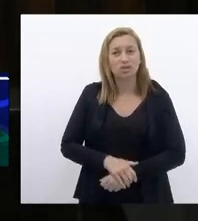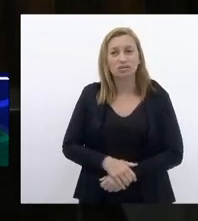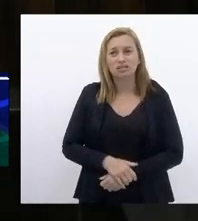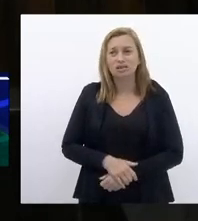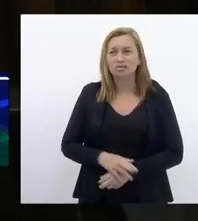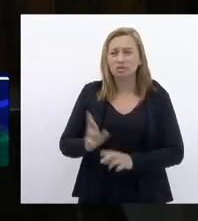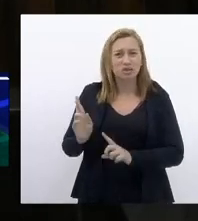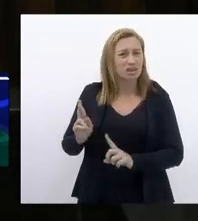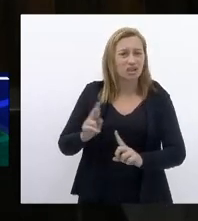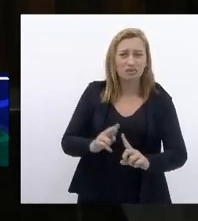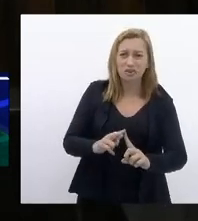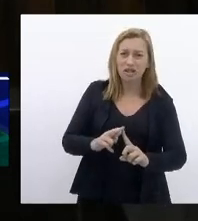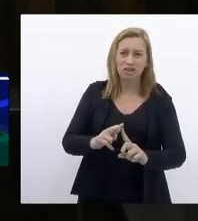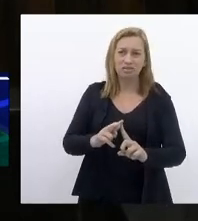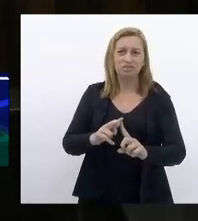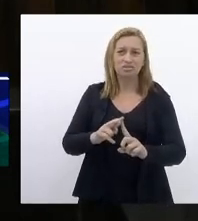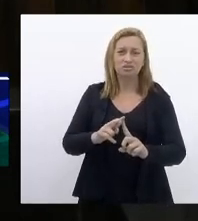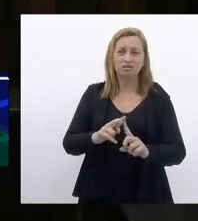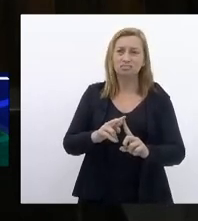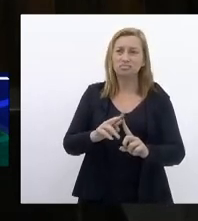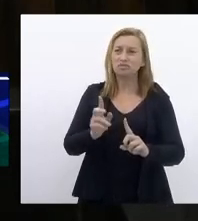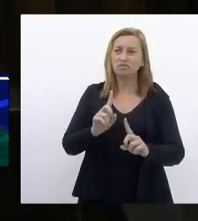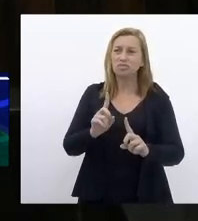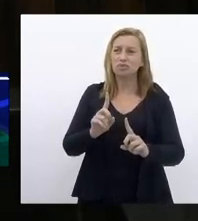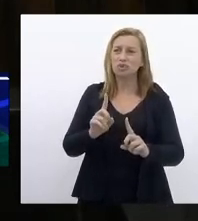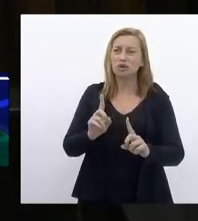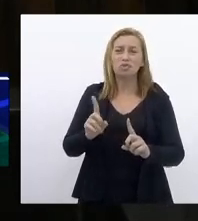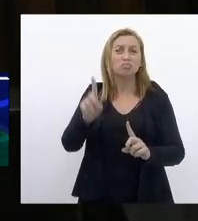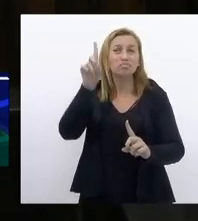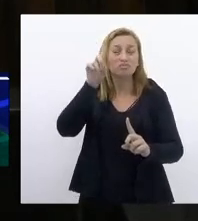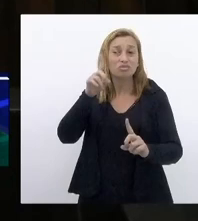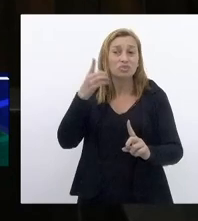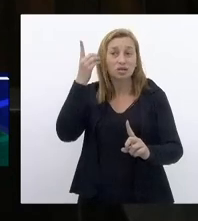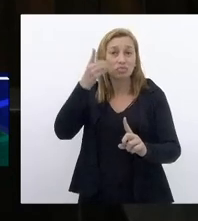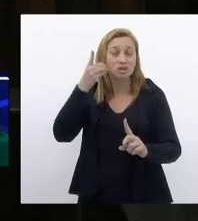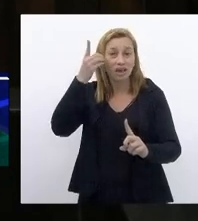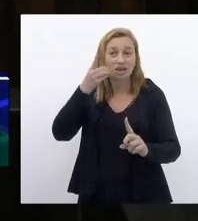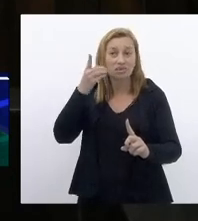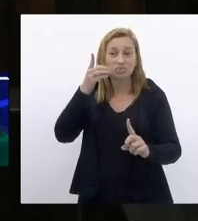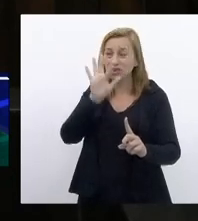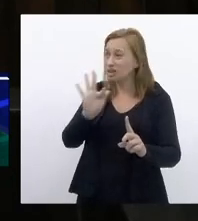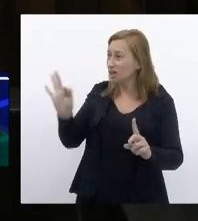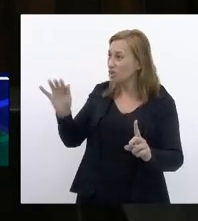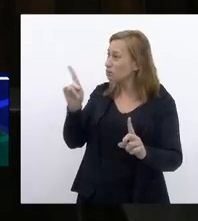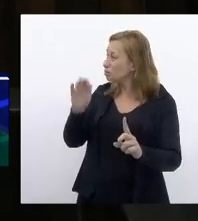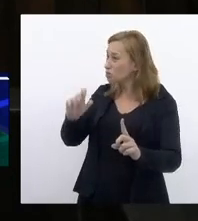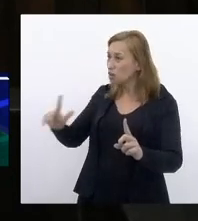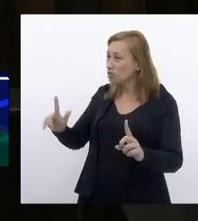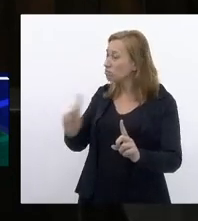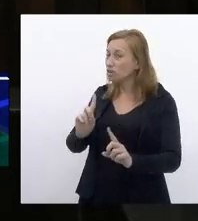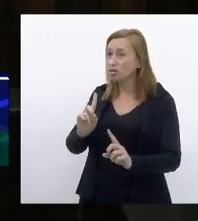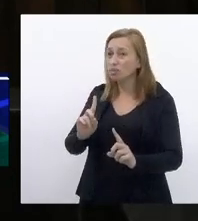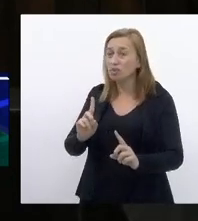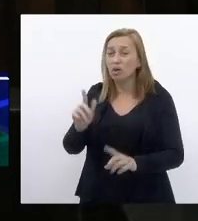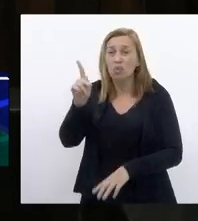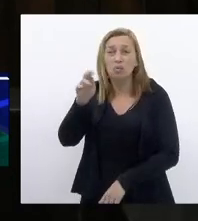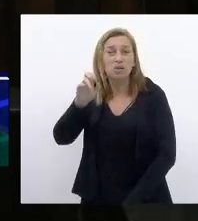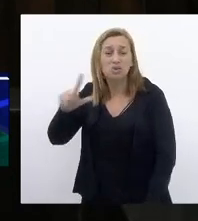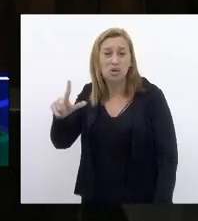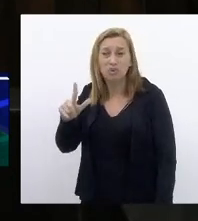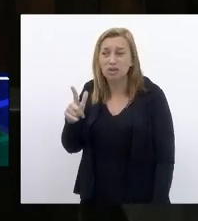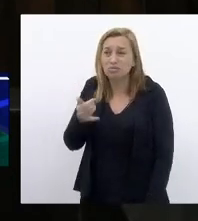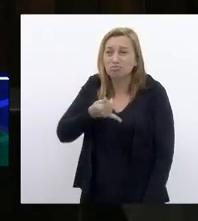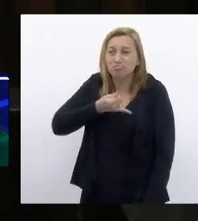se referem nem mais a um parlamentar, a um deputado federal do PSOL. Ou seja, o PSOL é tão